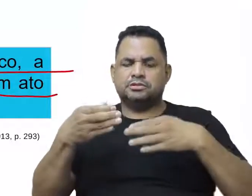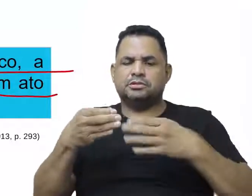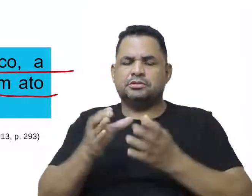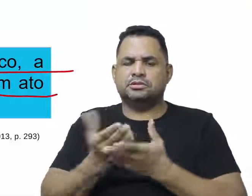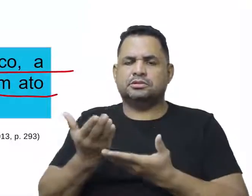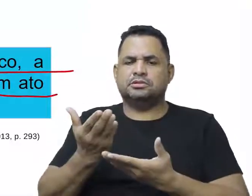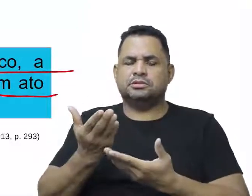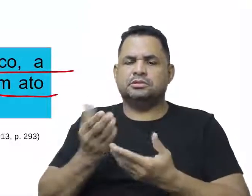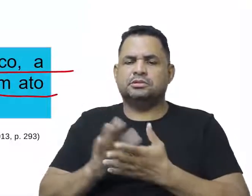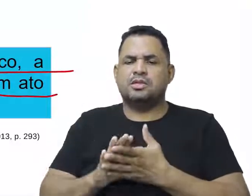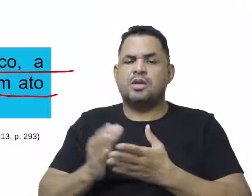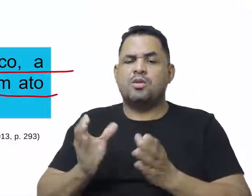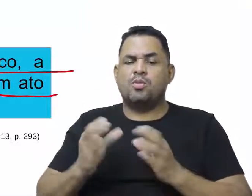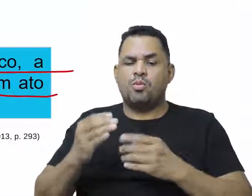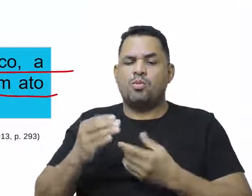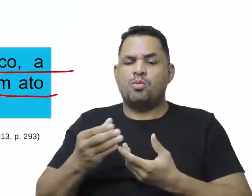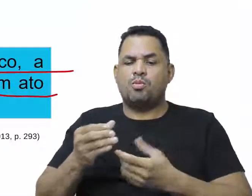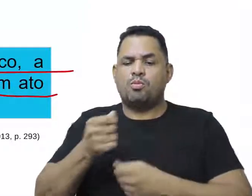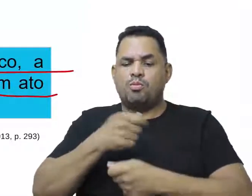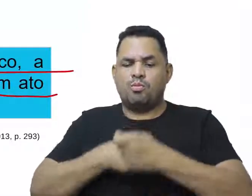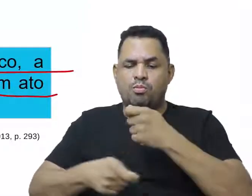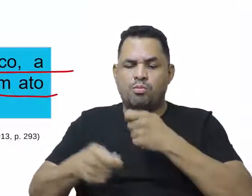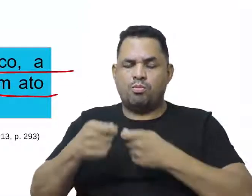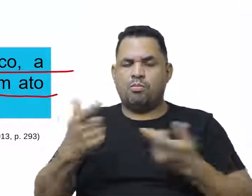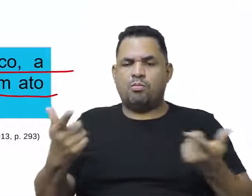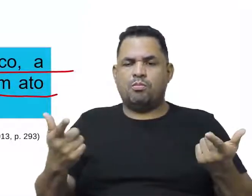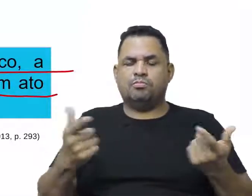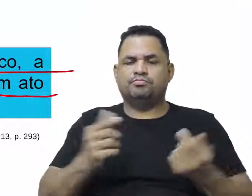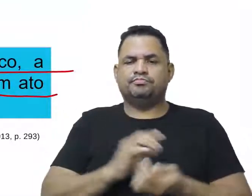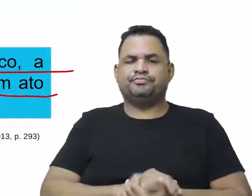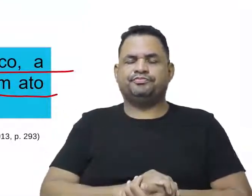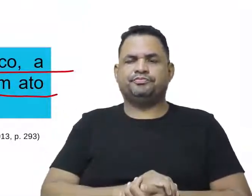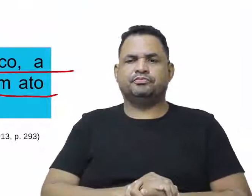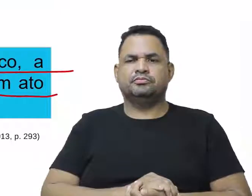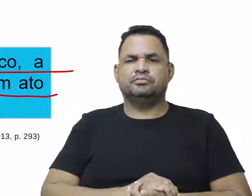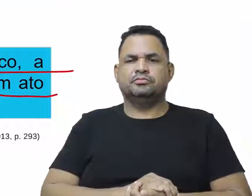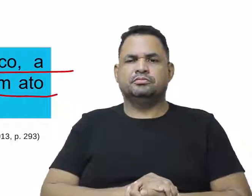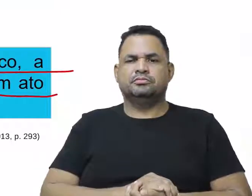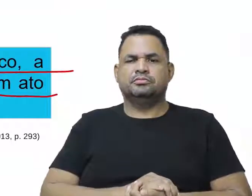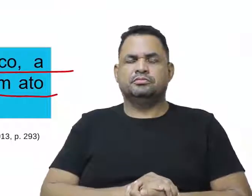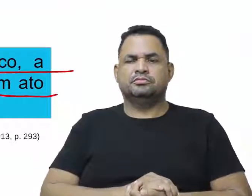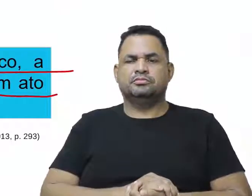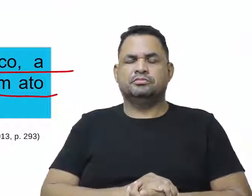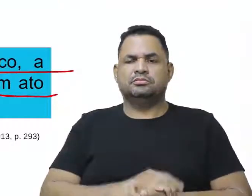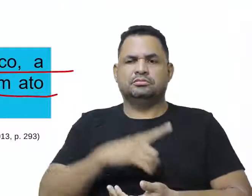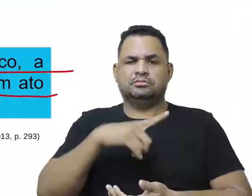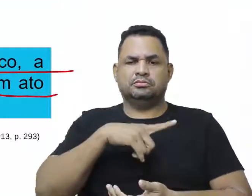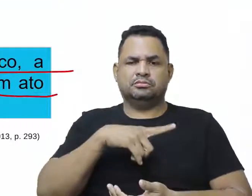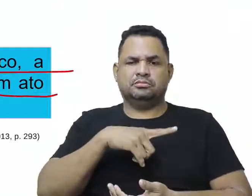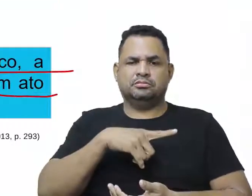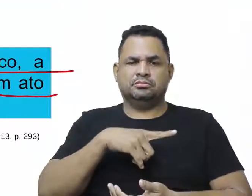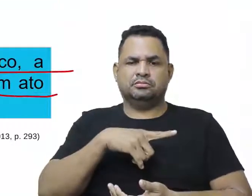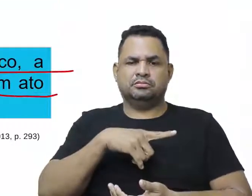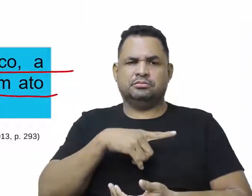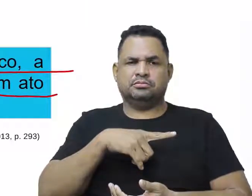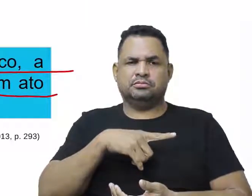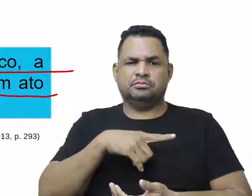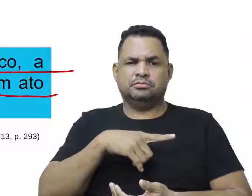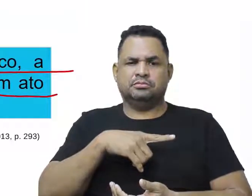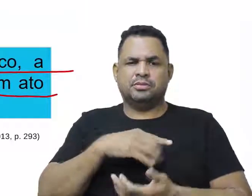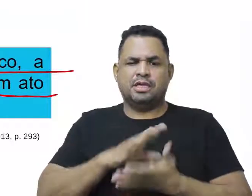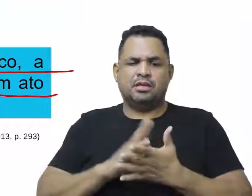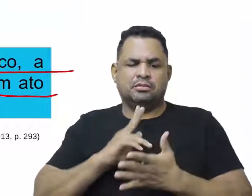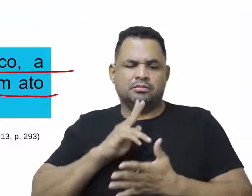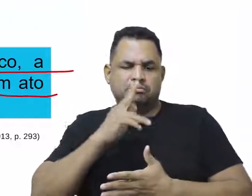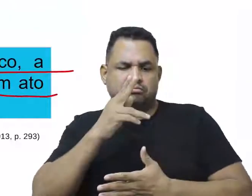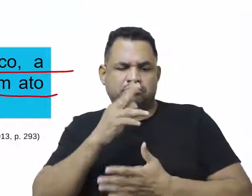isto está dentro de um bloco é a uma uma questão muito